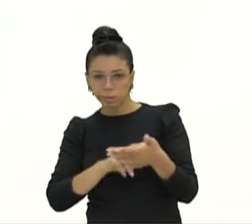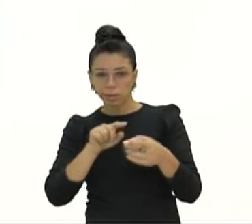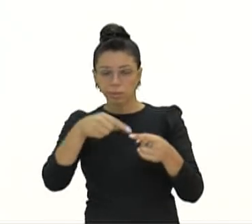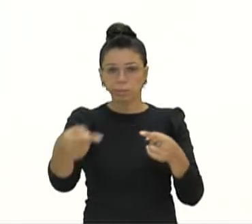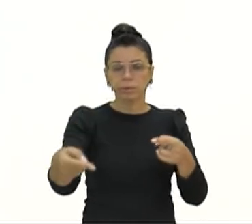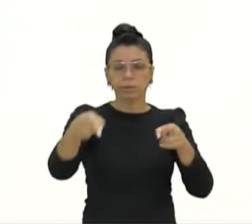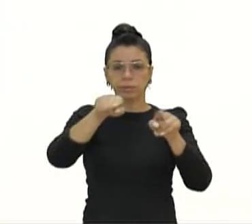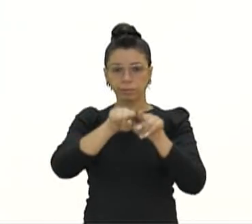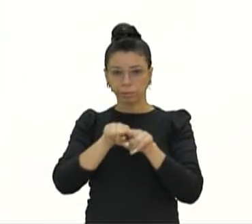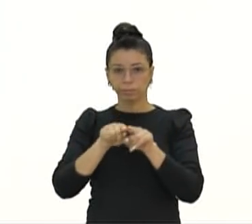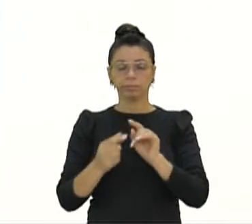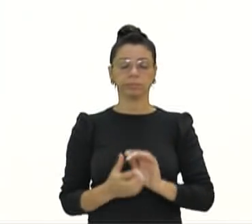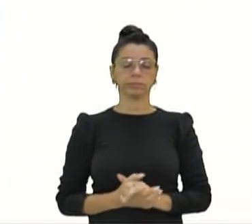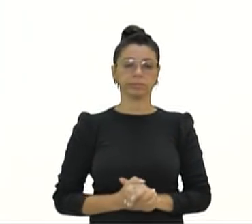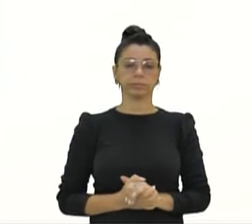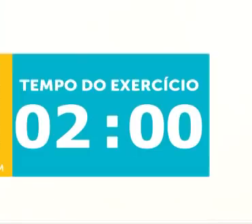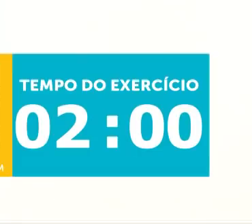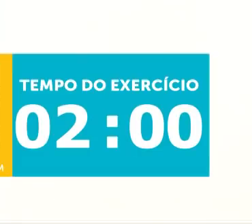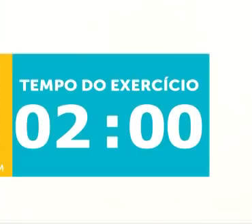gente conversar sobre isso.